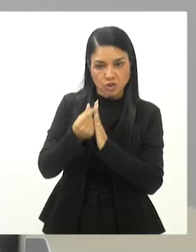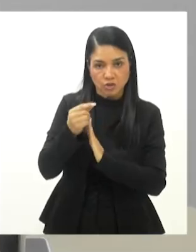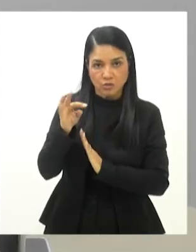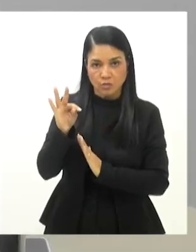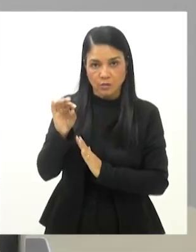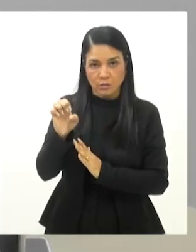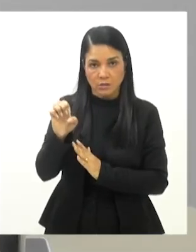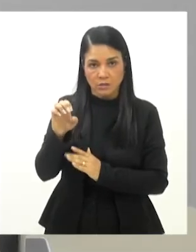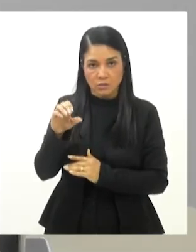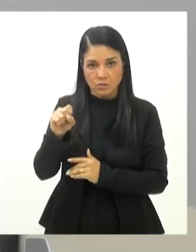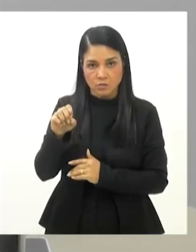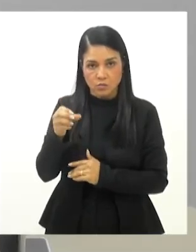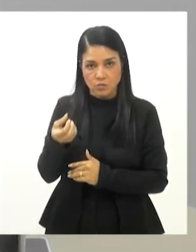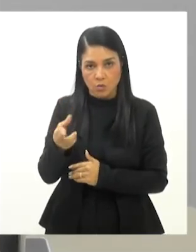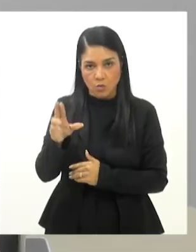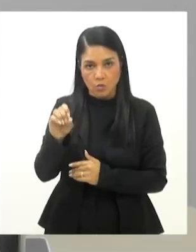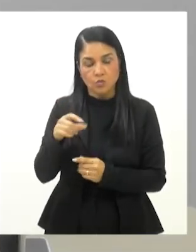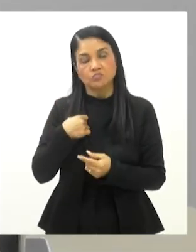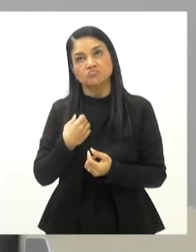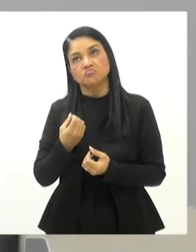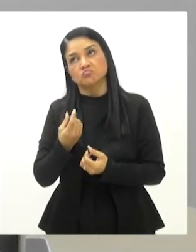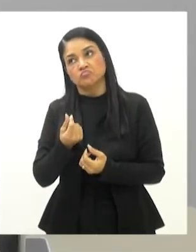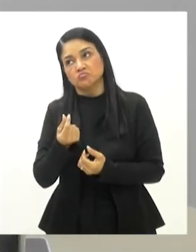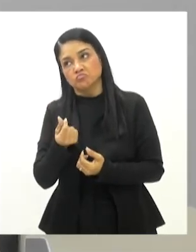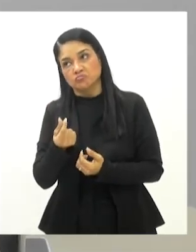foi usado dinheiro do FECAM.